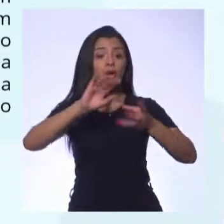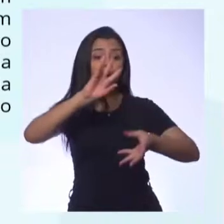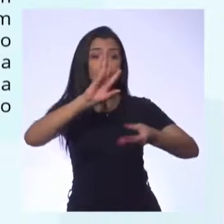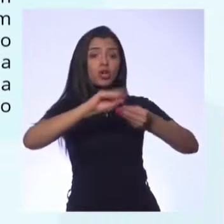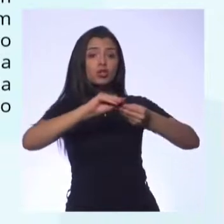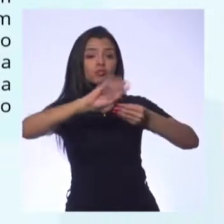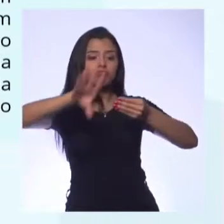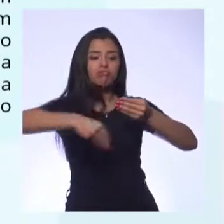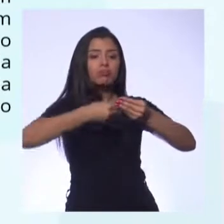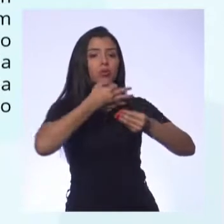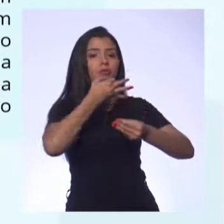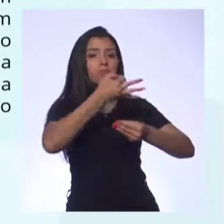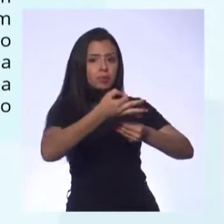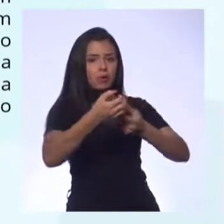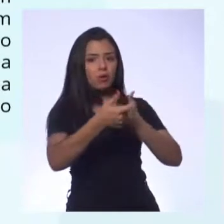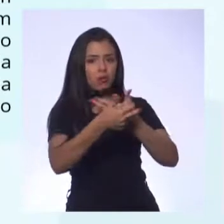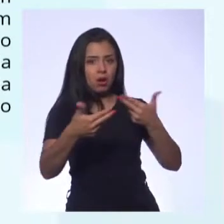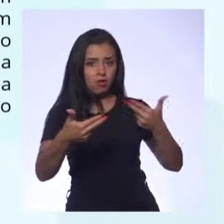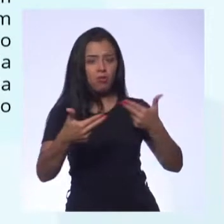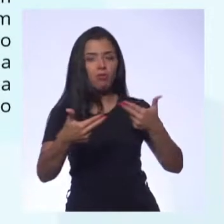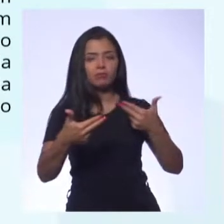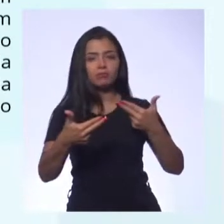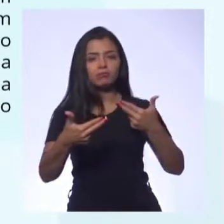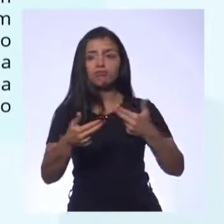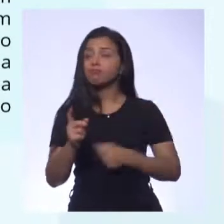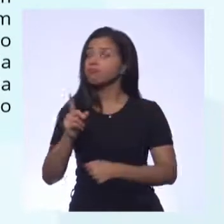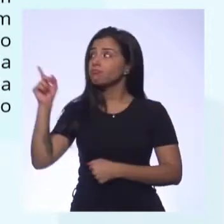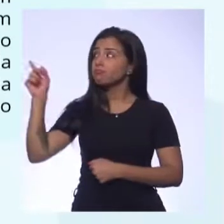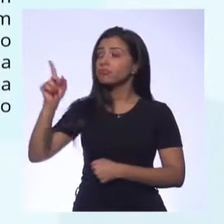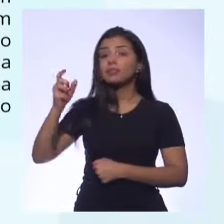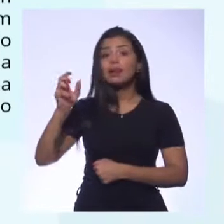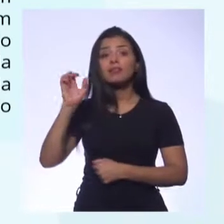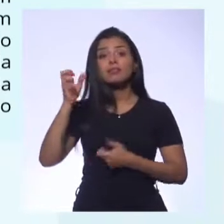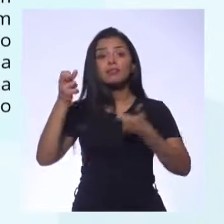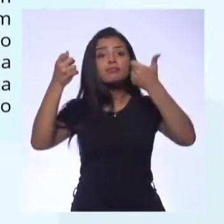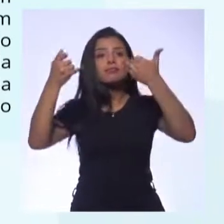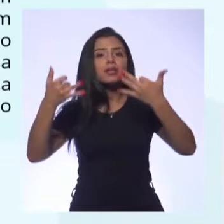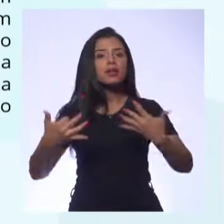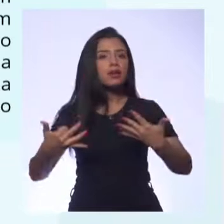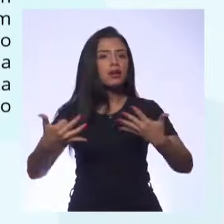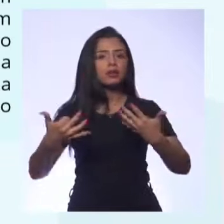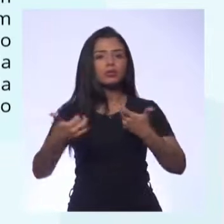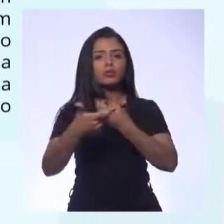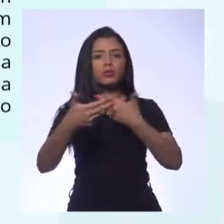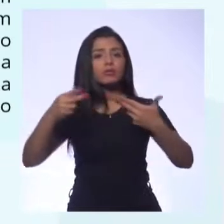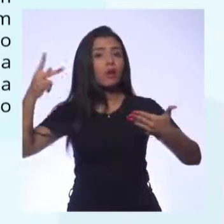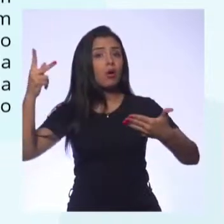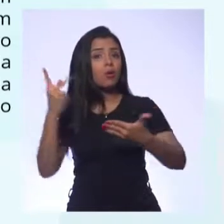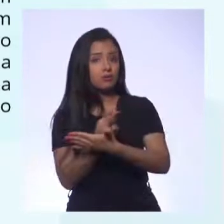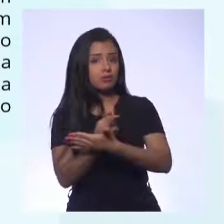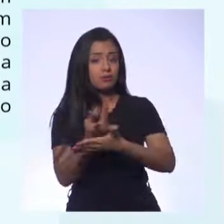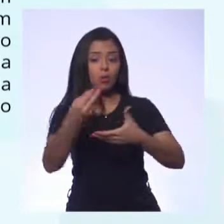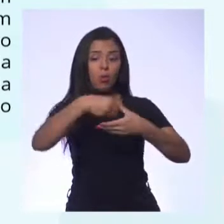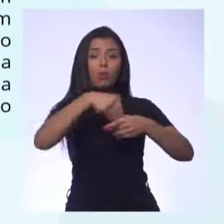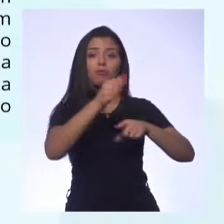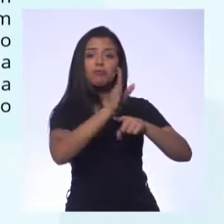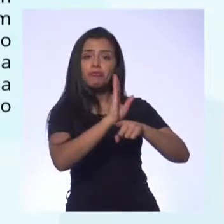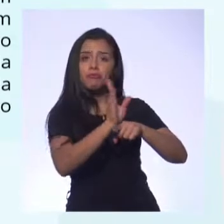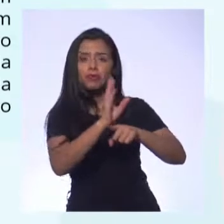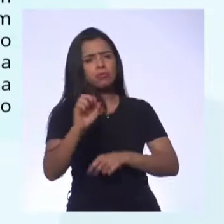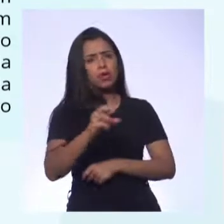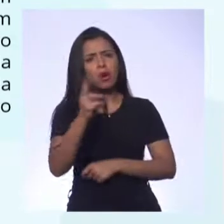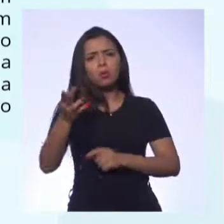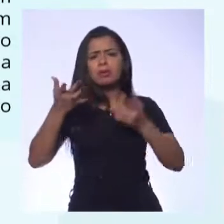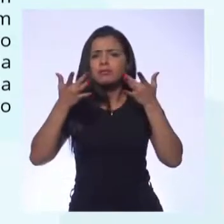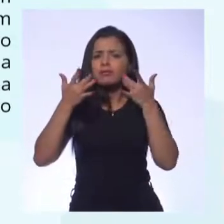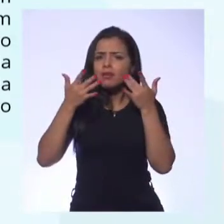entra estou descrevendo a situação que acontece ali. Tudo que acontece no filme, tudo que acontece em uma peça